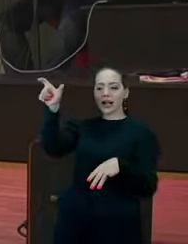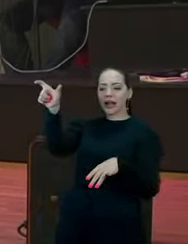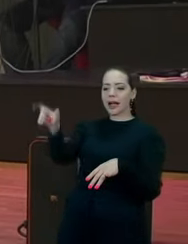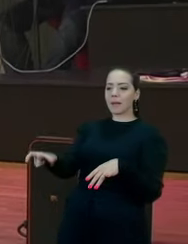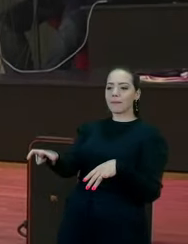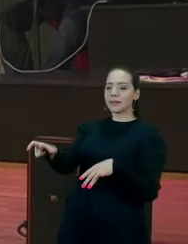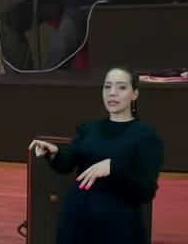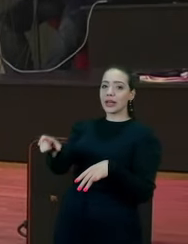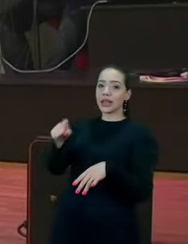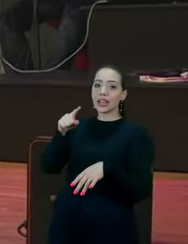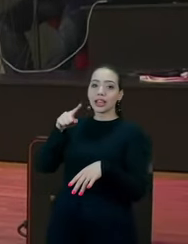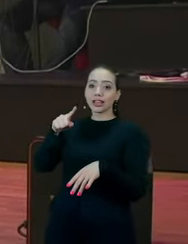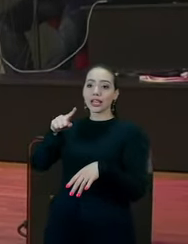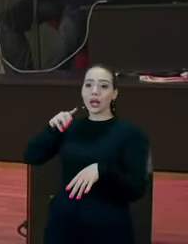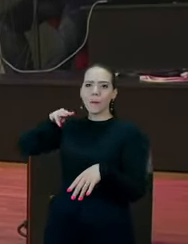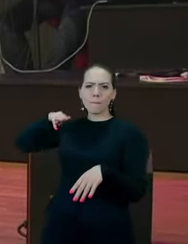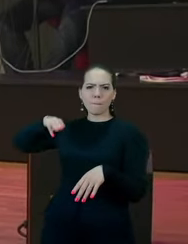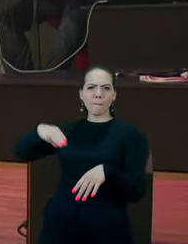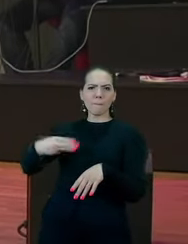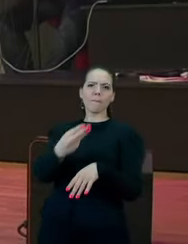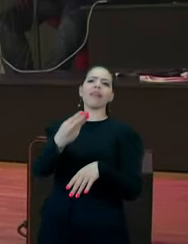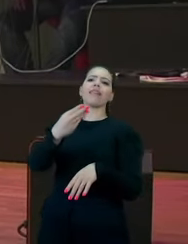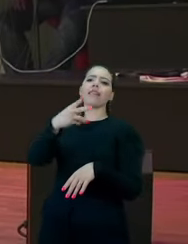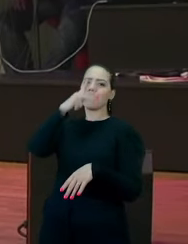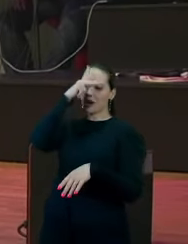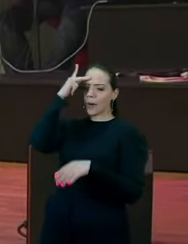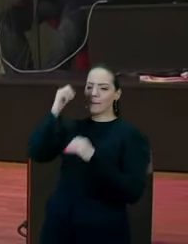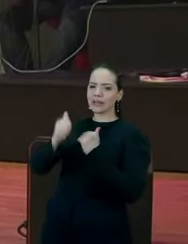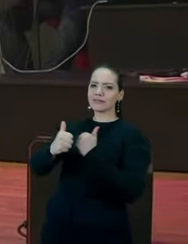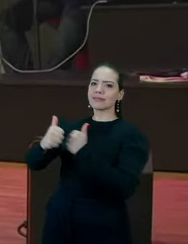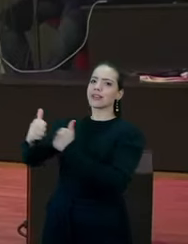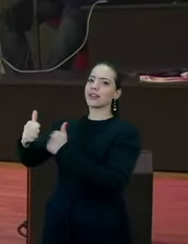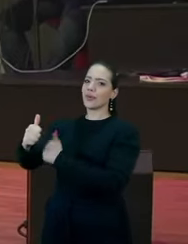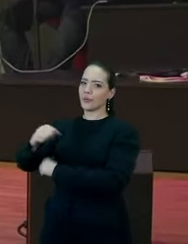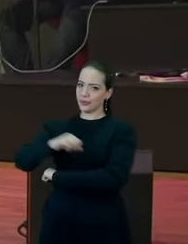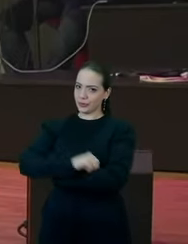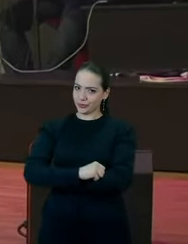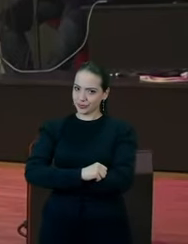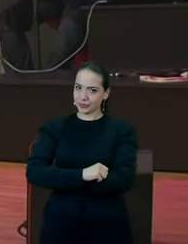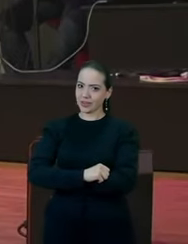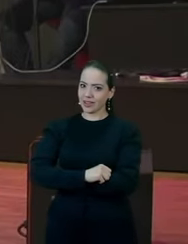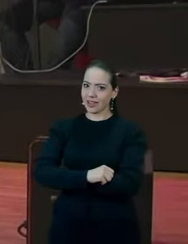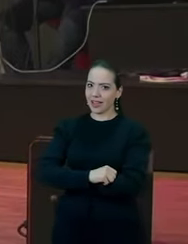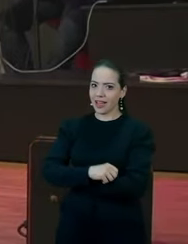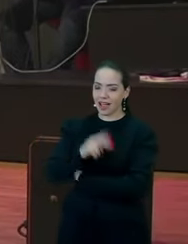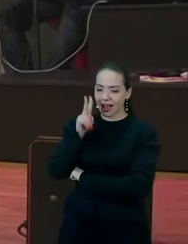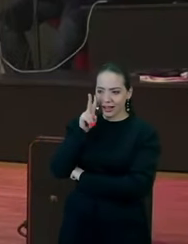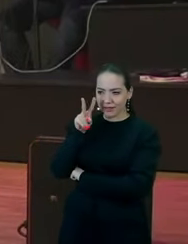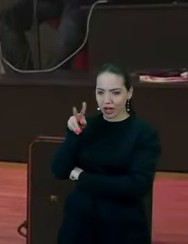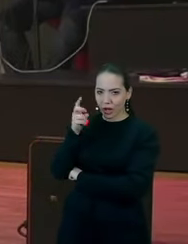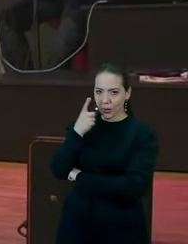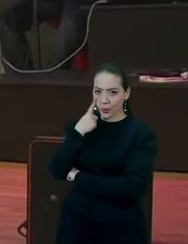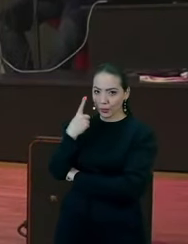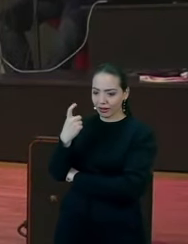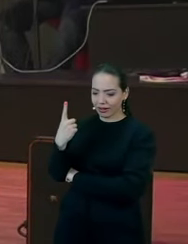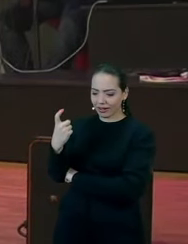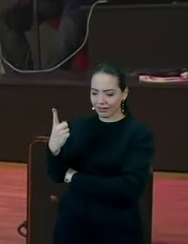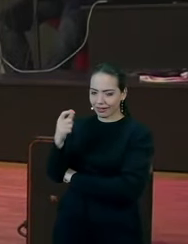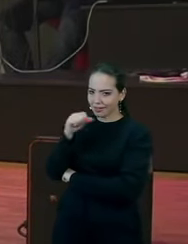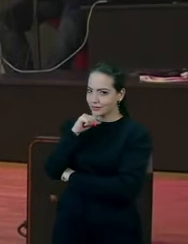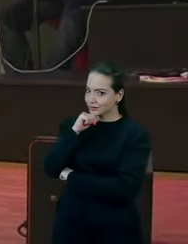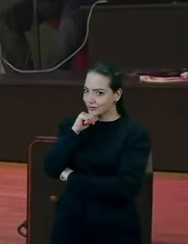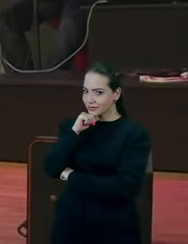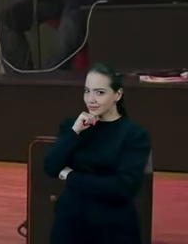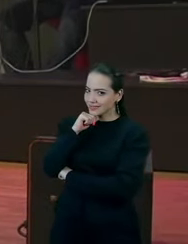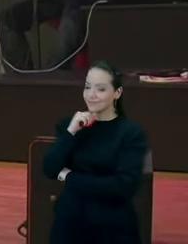estou falando. Ai, aquela pessoa é bem influente, você é amiga dela. Não é isso. Essa pessoa pode me lançar